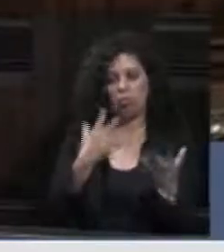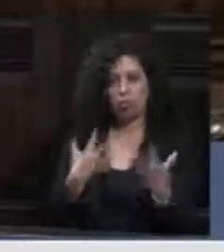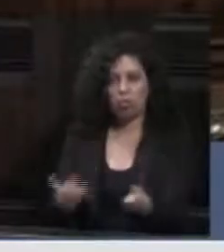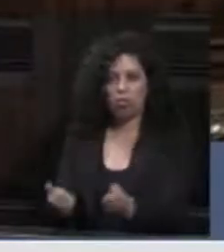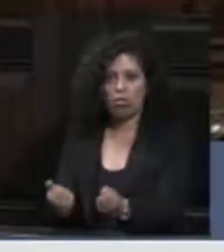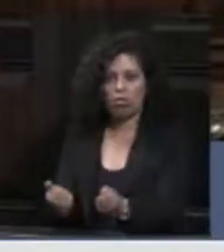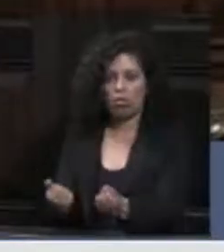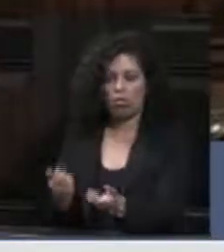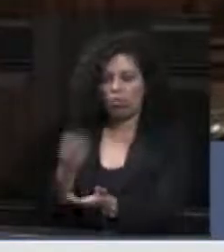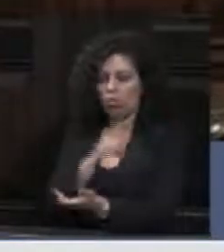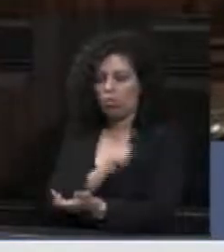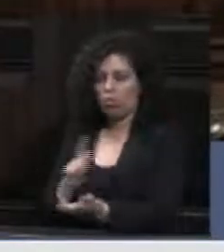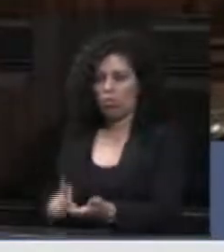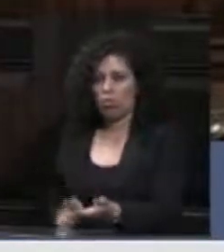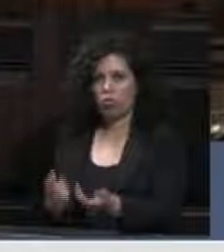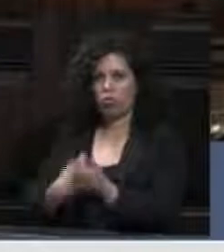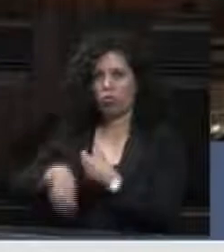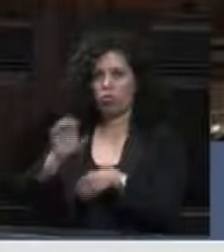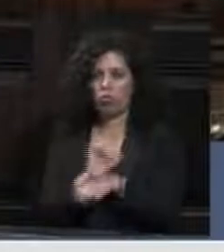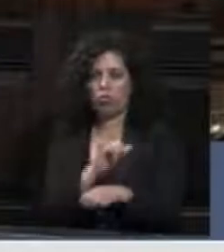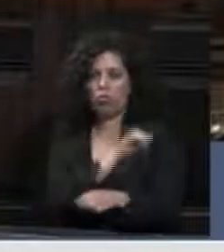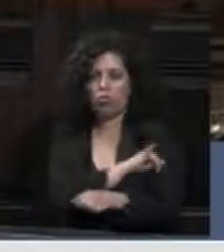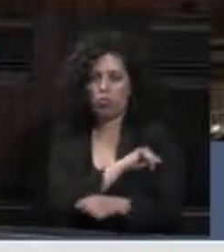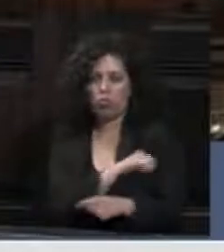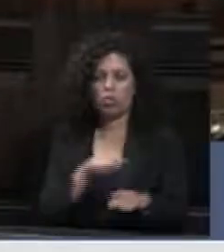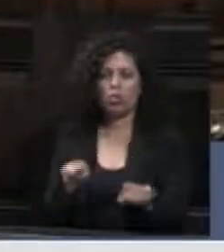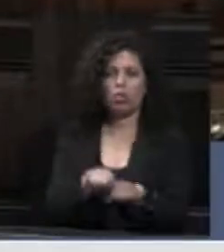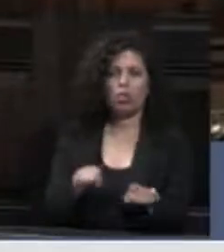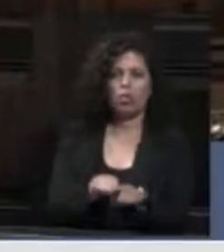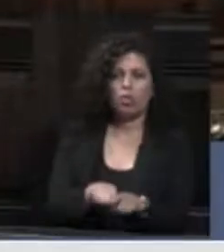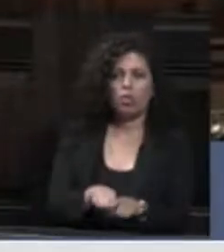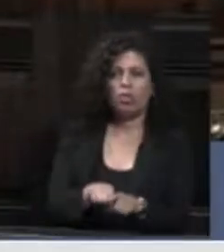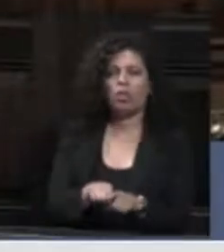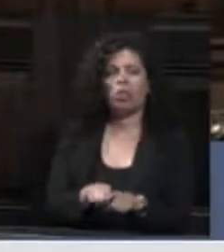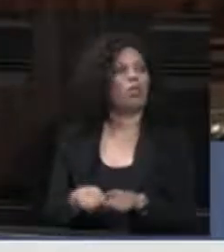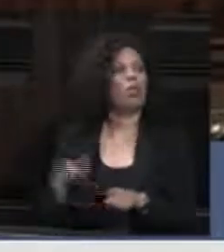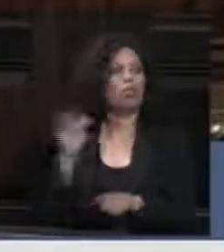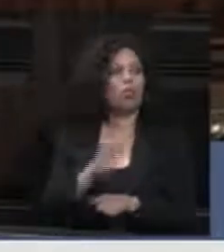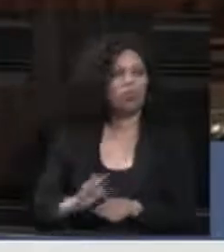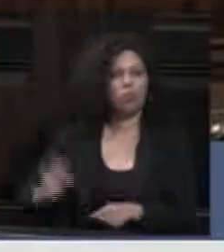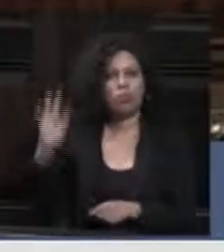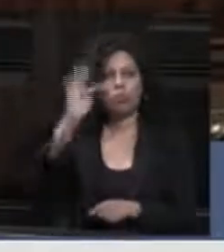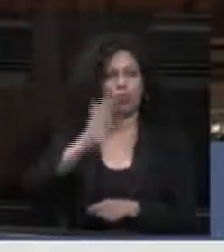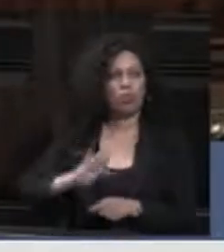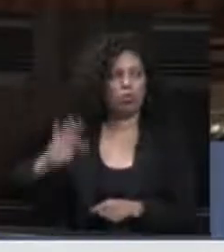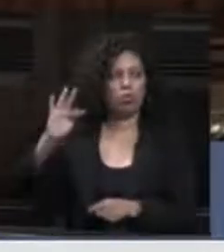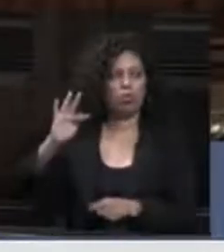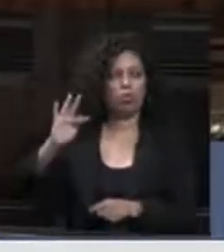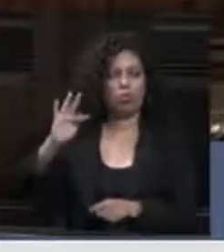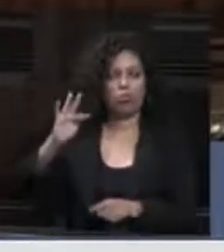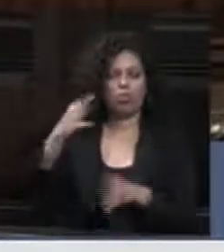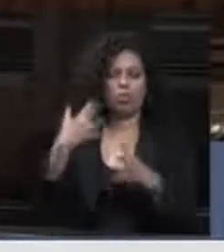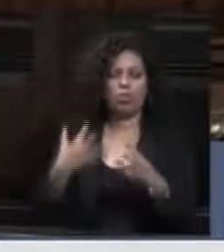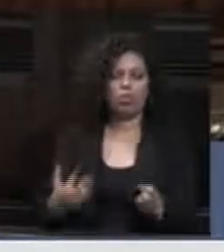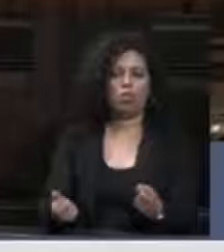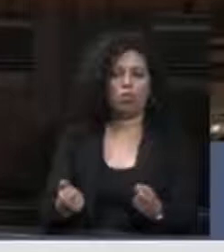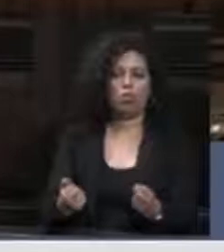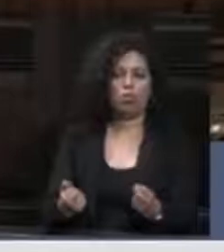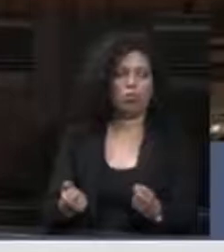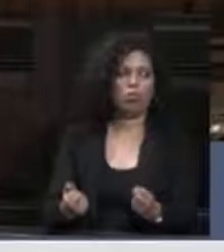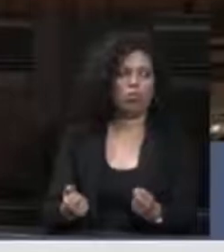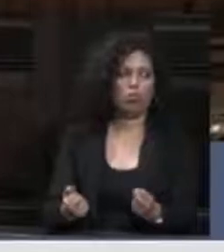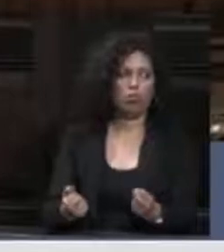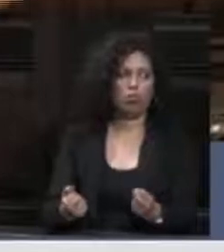a aprovação pelo Conselho Universitário da UENF, afinal de contas, foi tomada a decisão